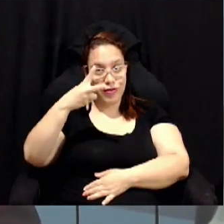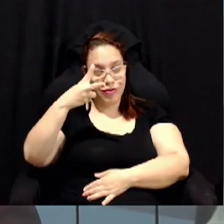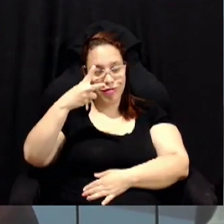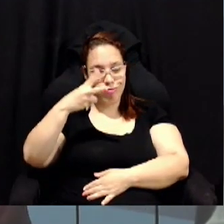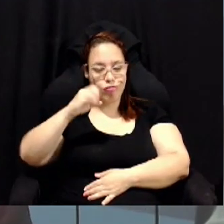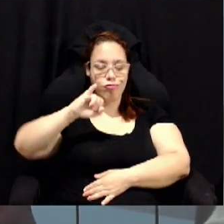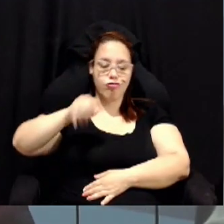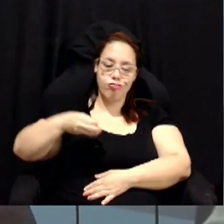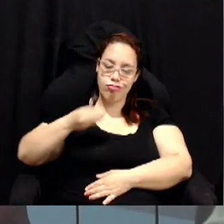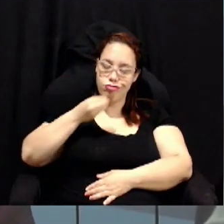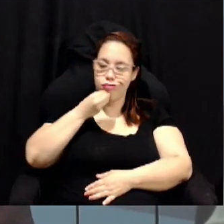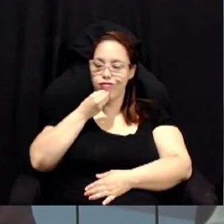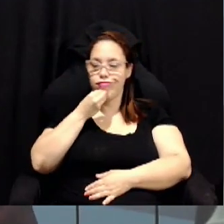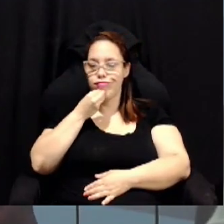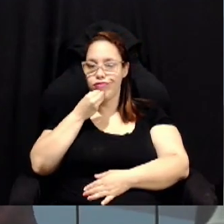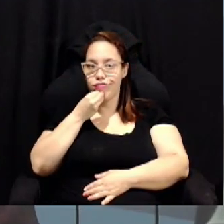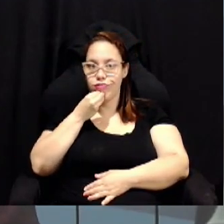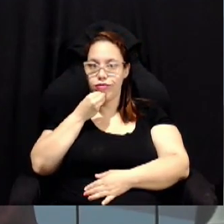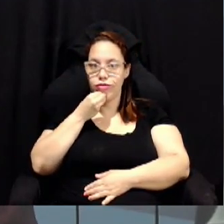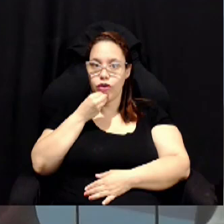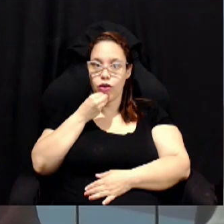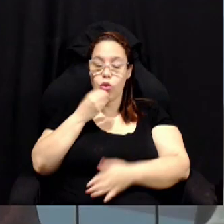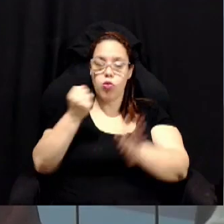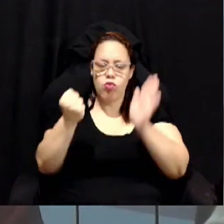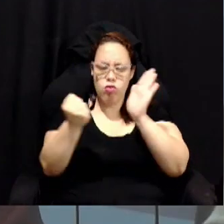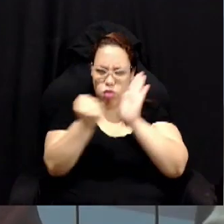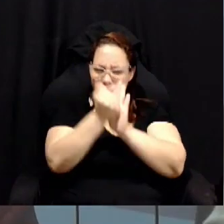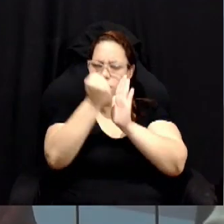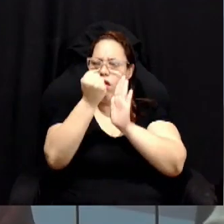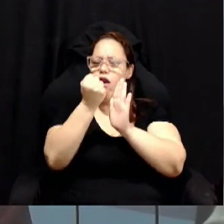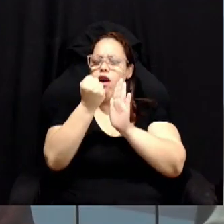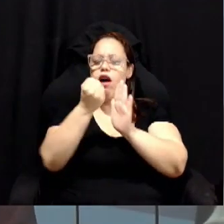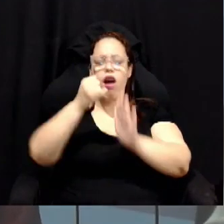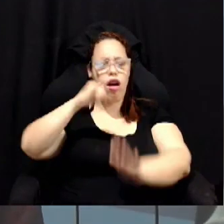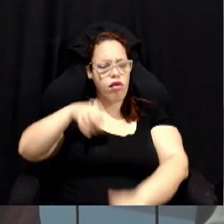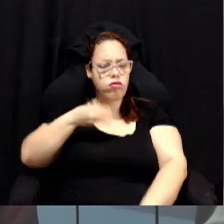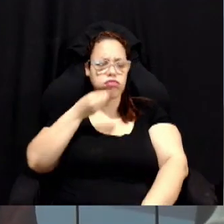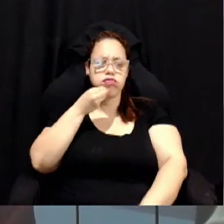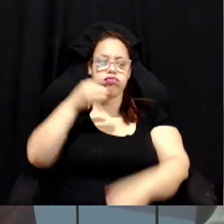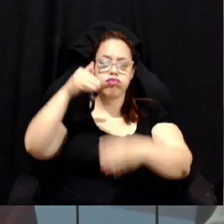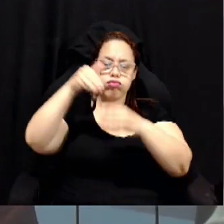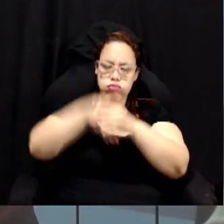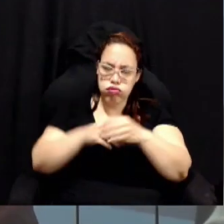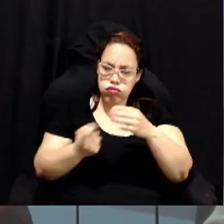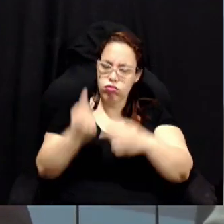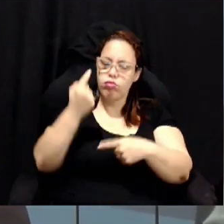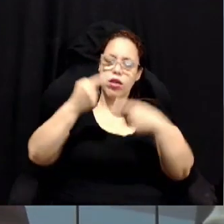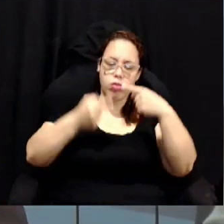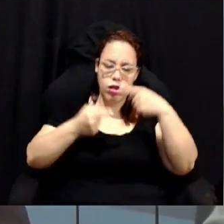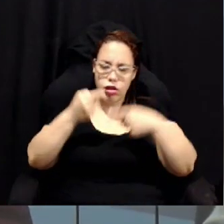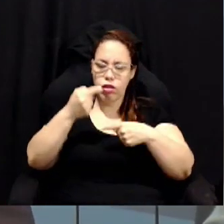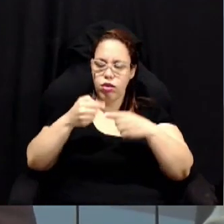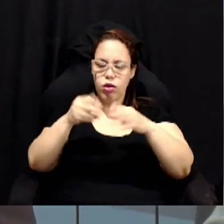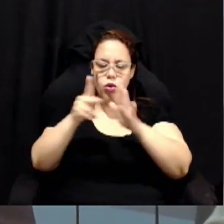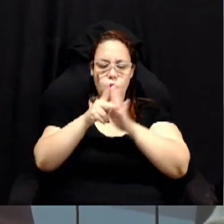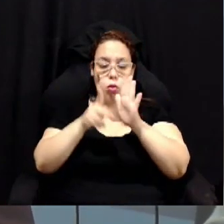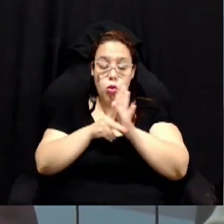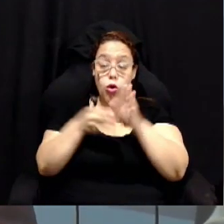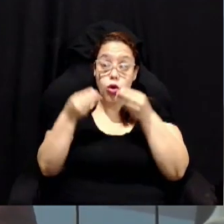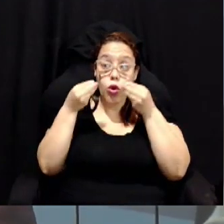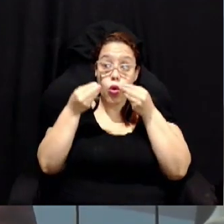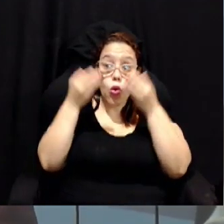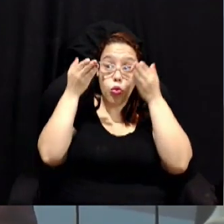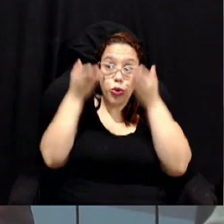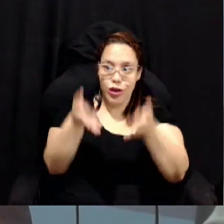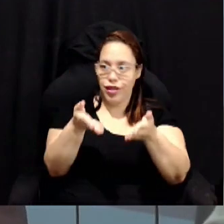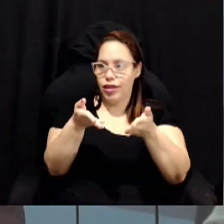dia emblemático para a causa, nós tivemos a oportunidade de votar em primeira discussão um projeto como esse, que